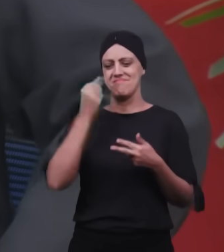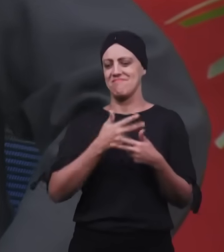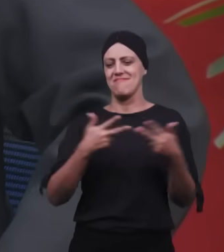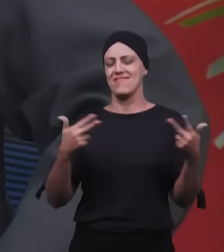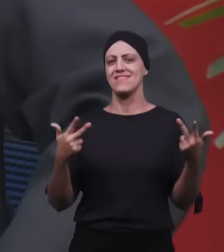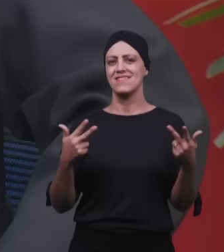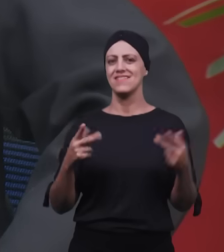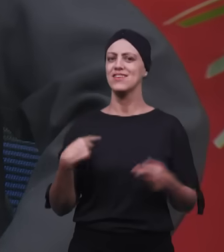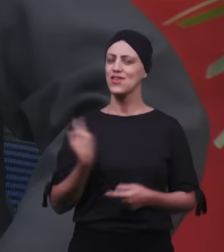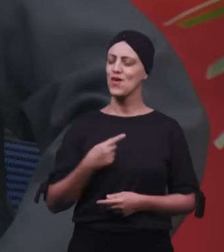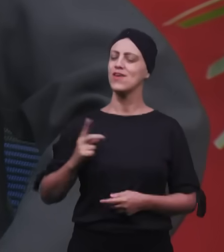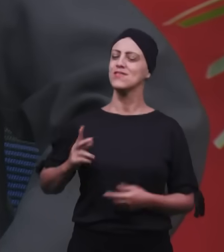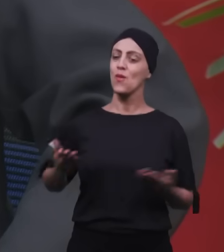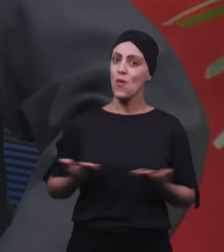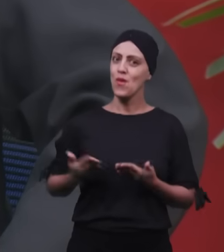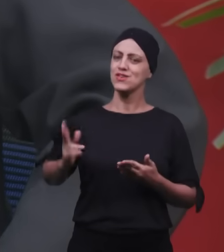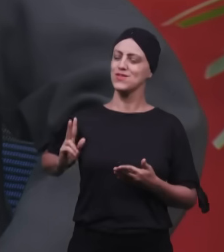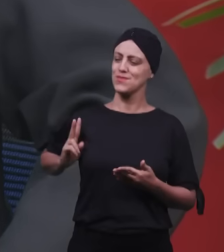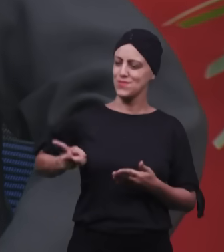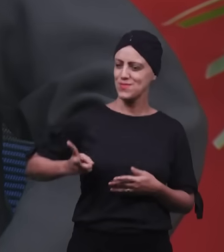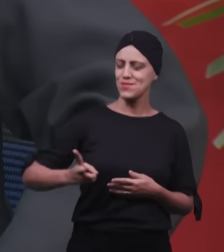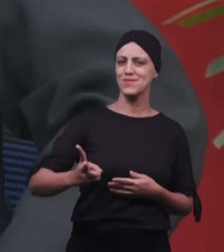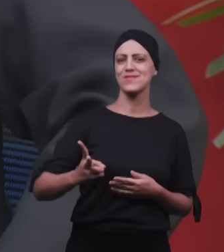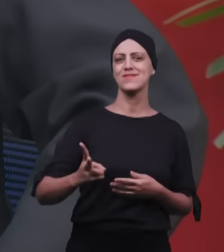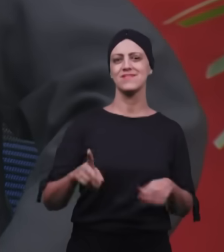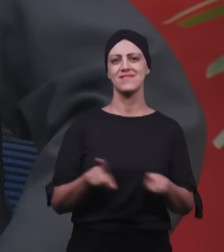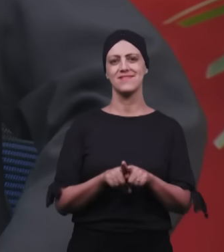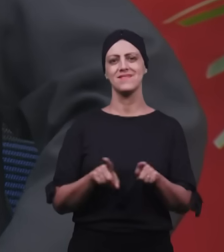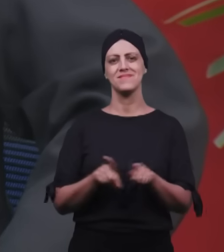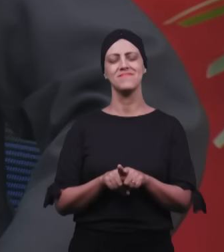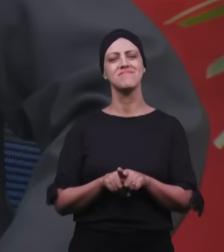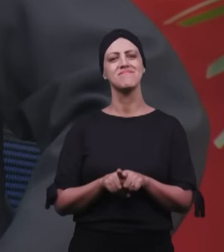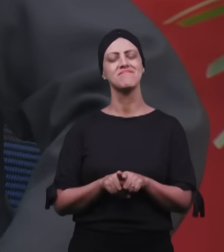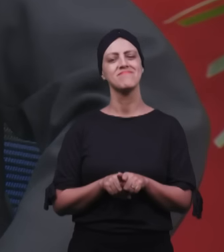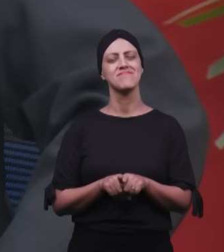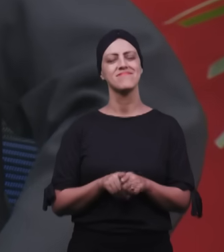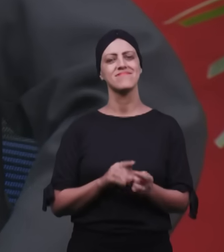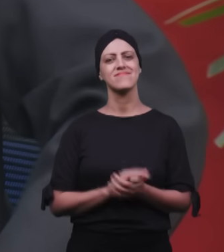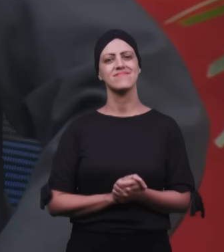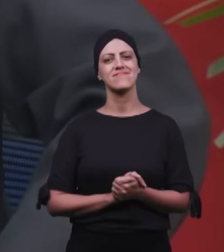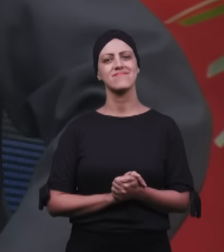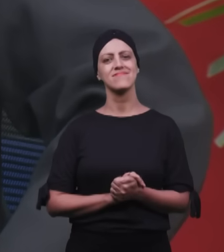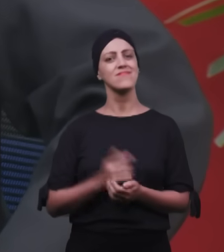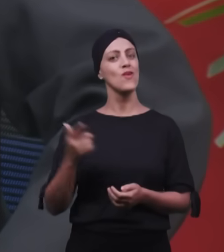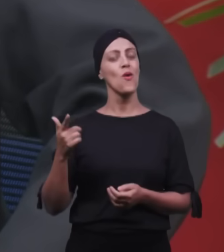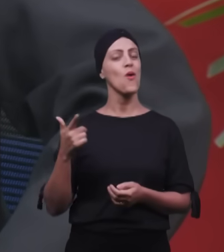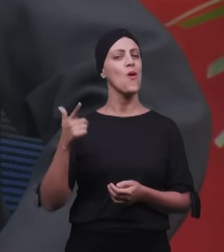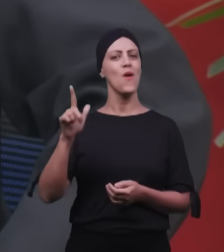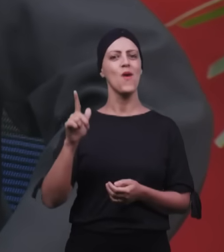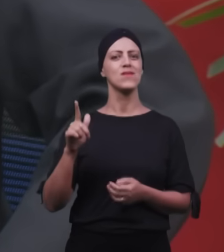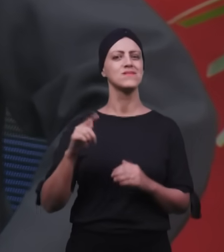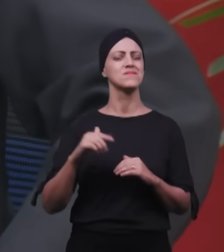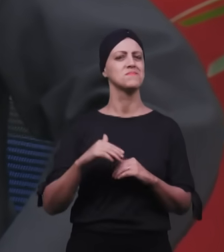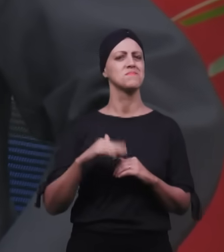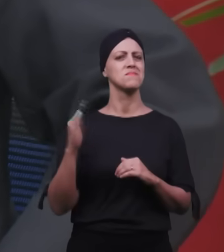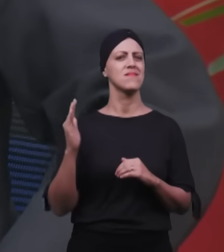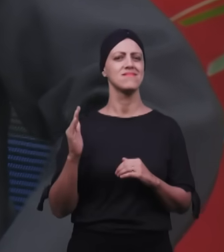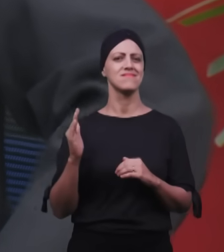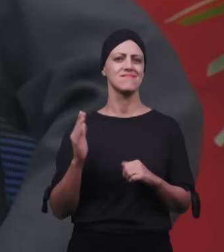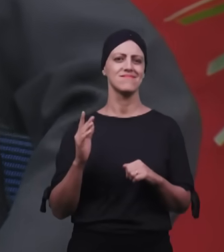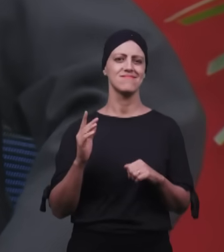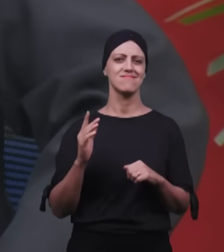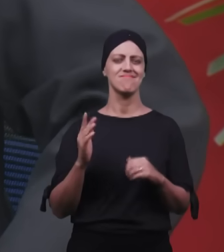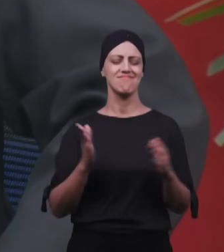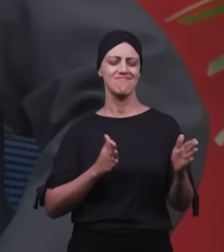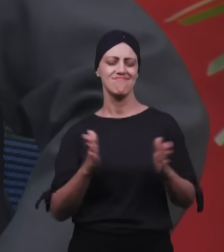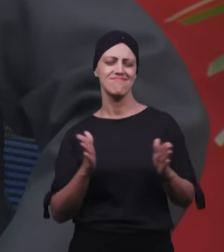nós vamos dar continuidade Hoje é a mais é um